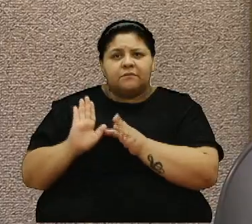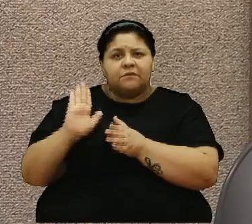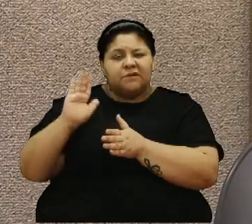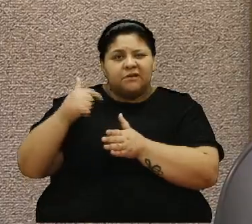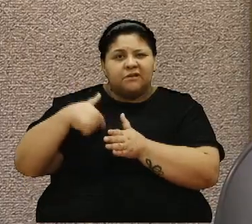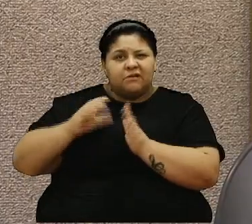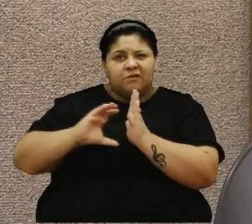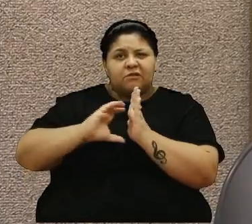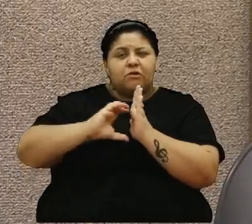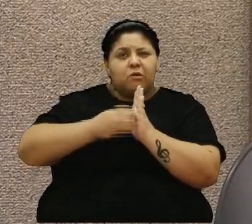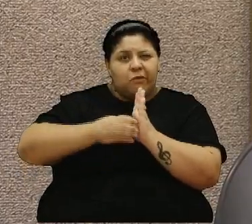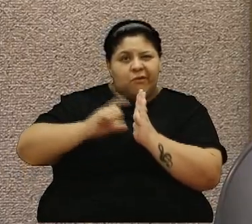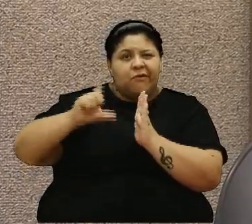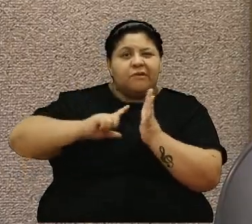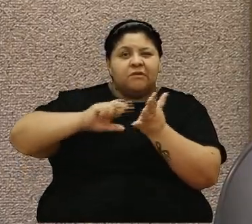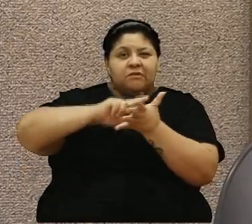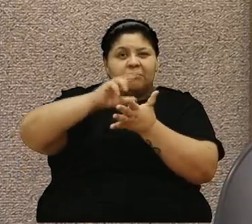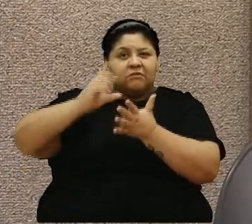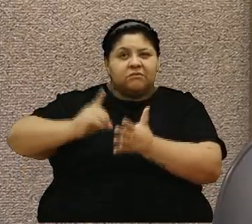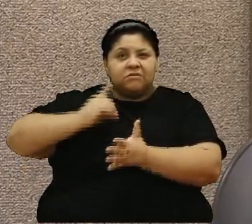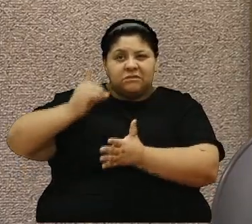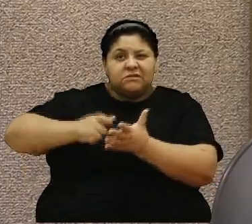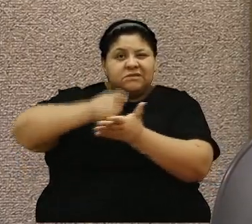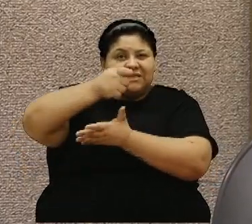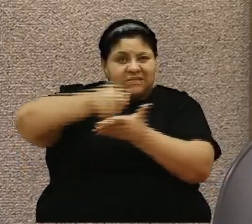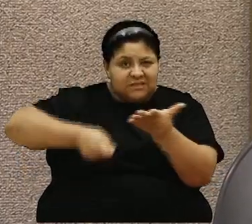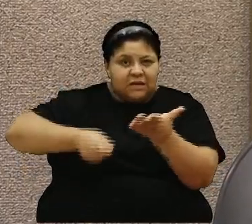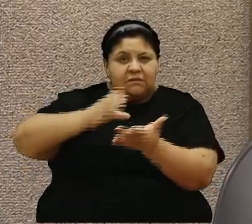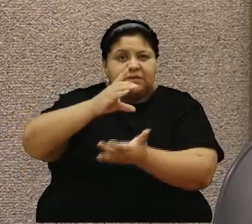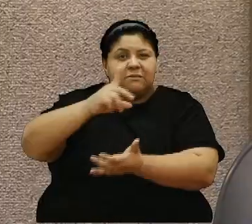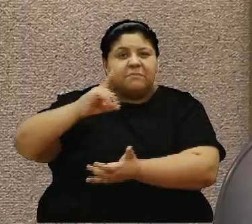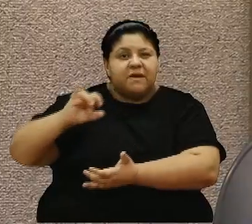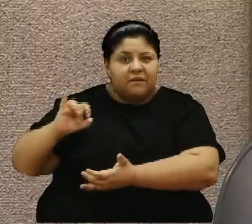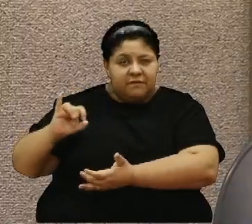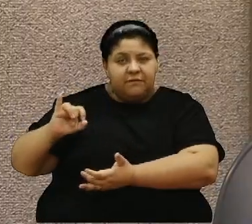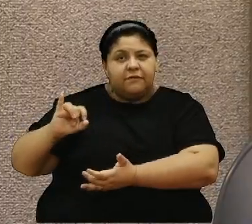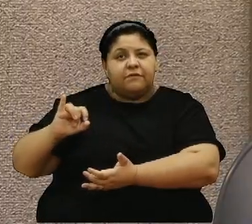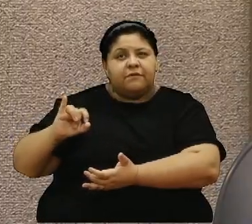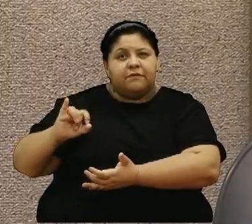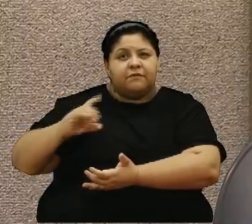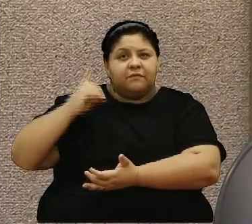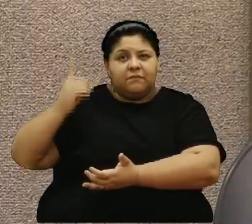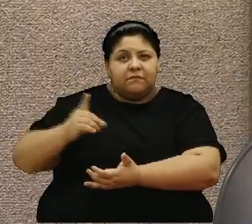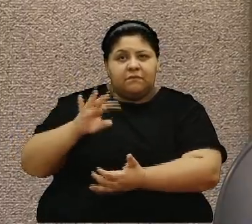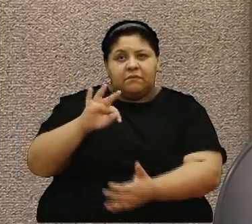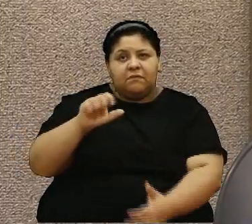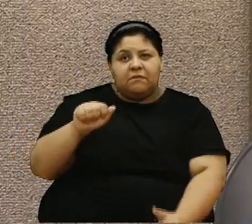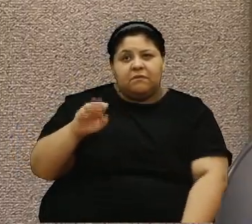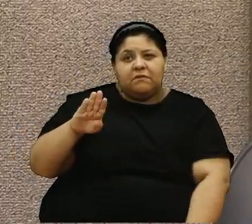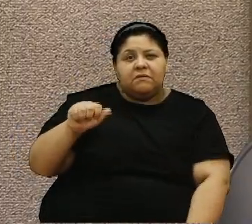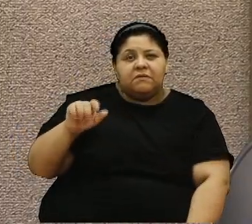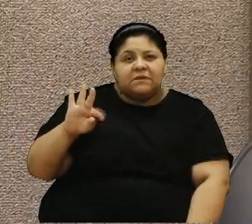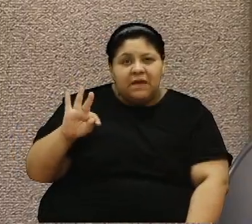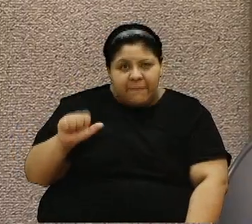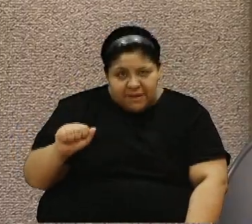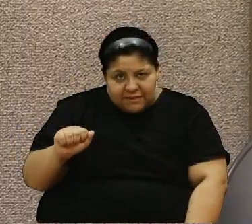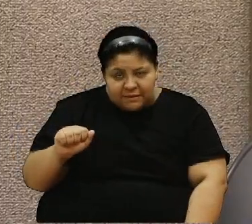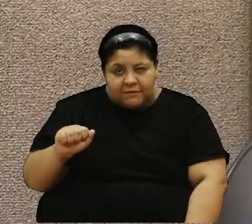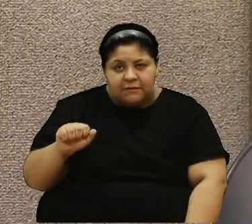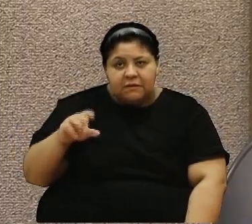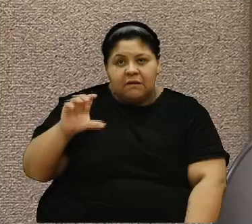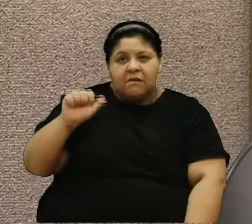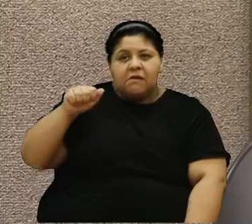meu partido tem vários deputados assinaram a CPI, tá? Citei aqui a deputada Tabata Amaral. Então,